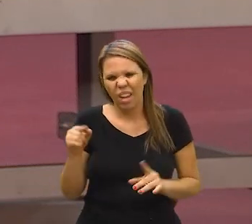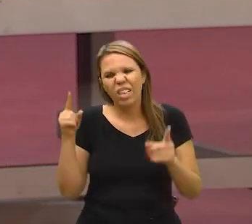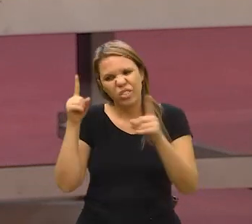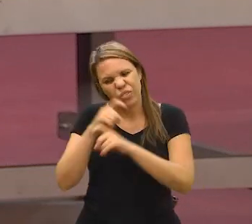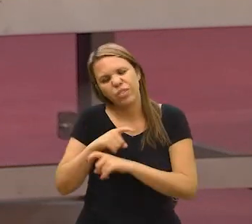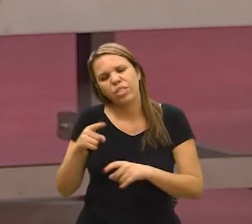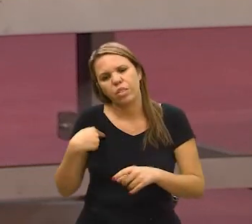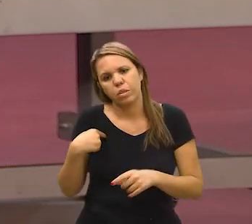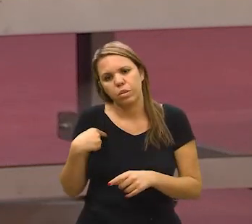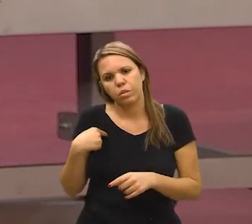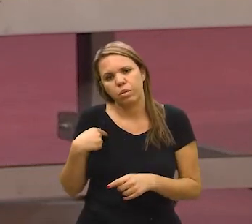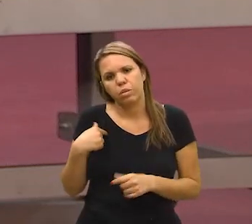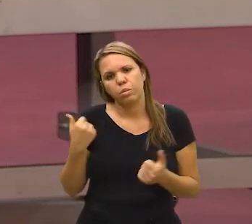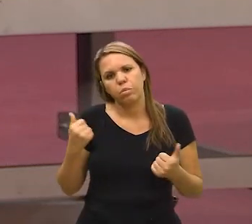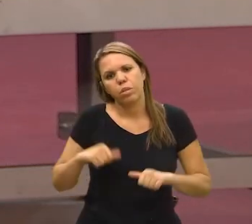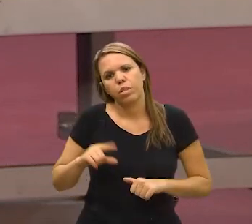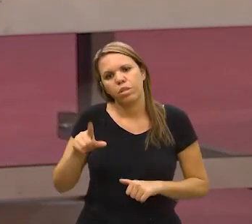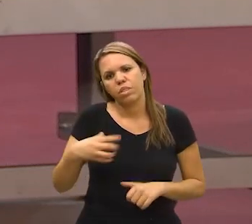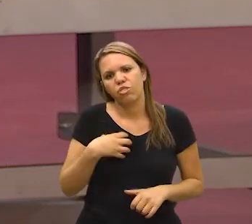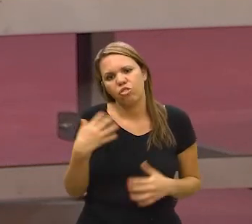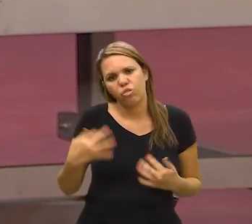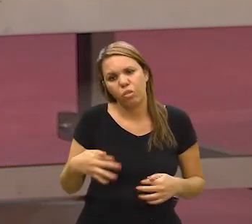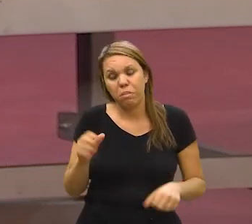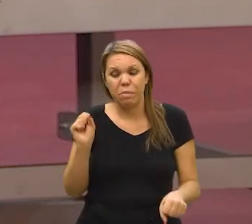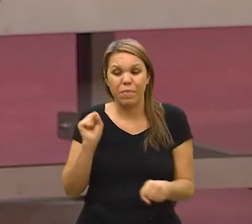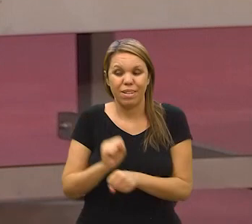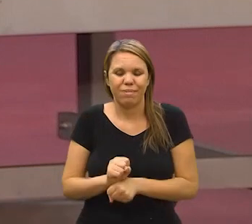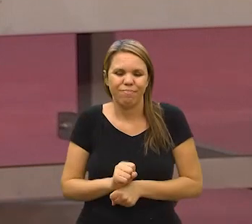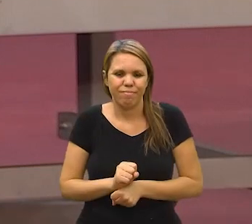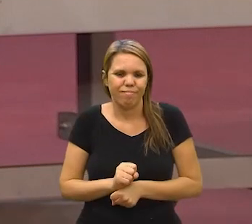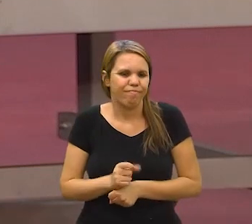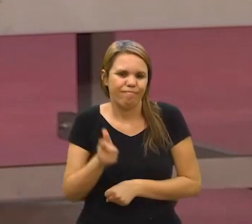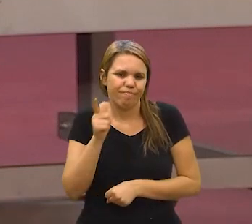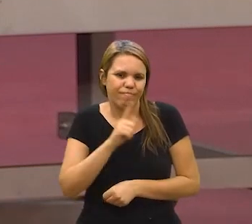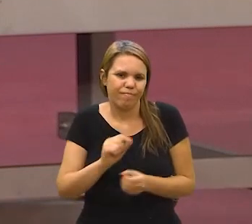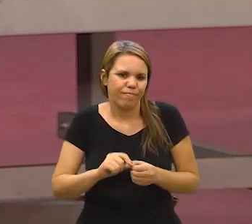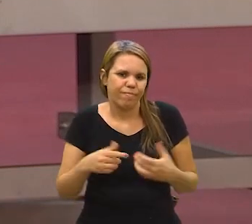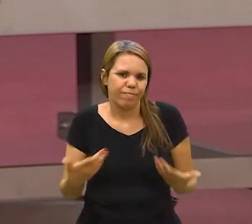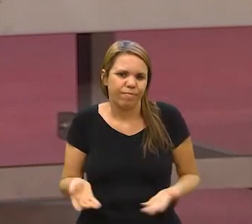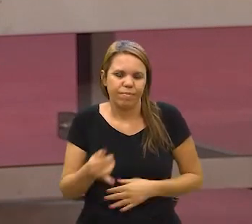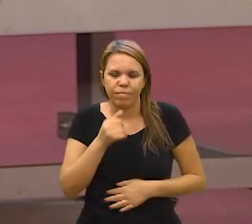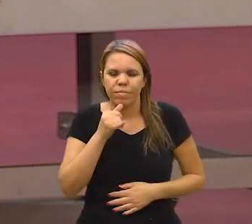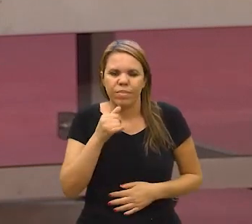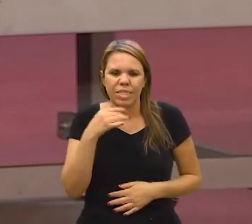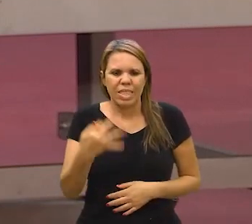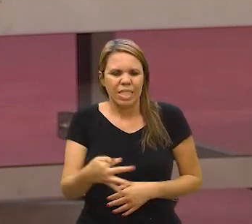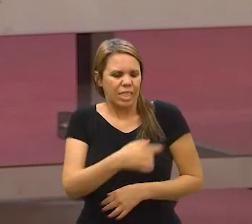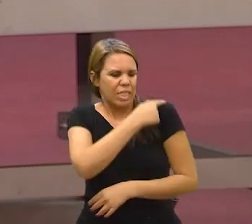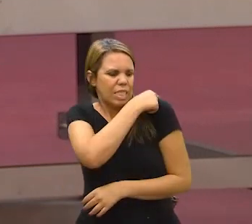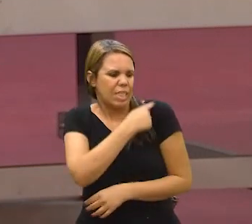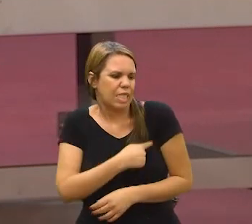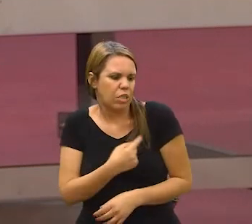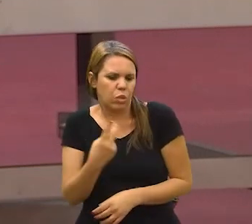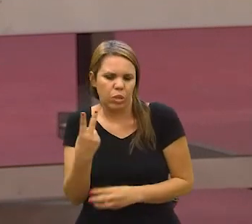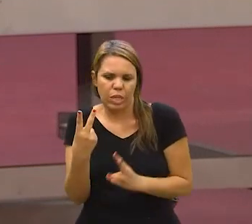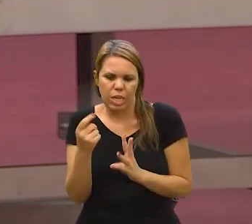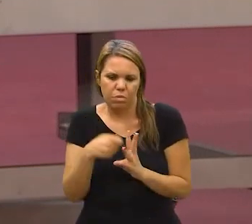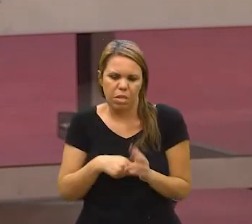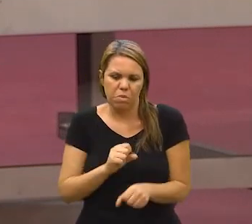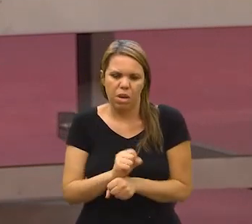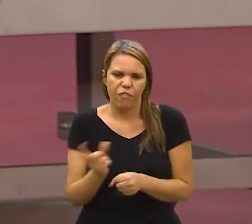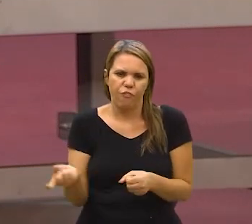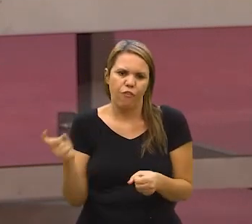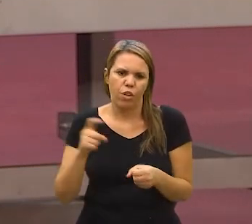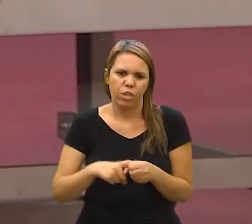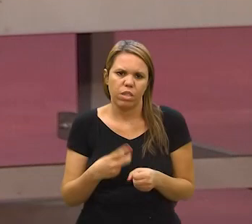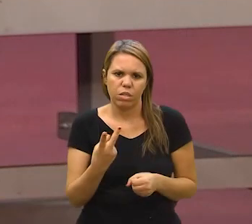é complicado. O mais complicado do que você sentir a dor é você estar parado, né? Você não conseguir fazer, por exemplo, essa lesão no ombro me deixou 2, 3 meses parado.